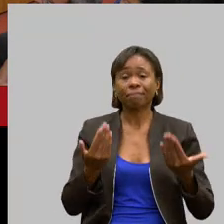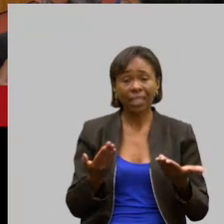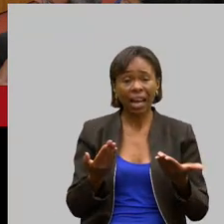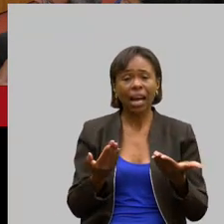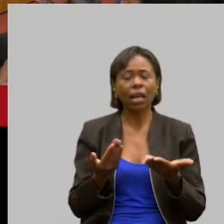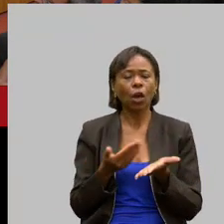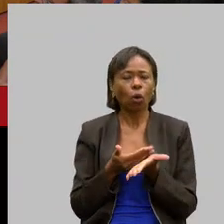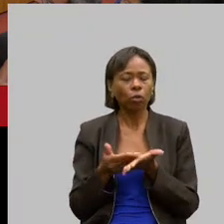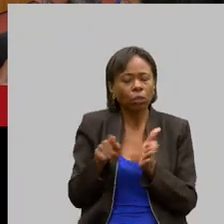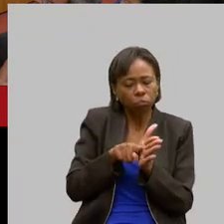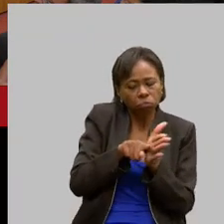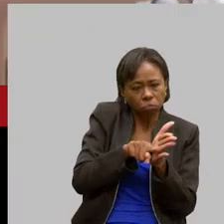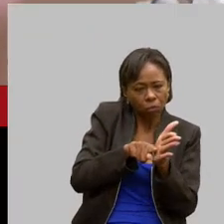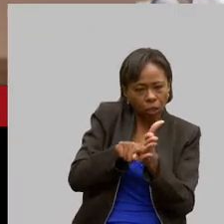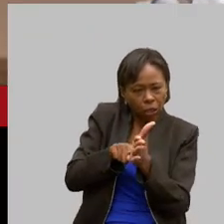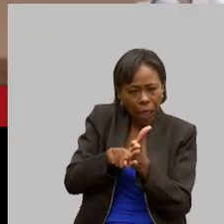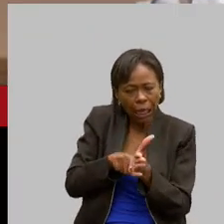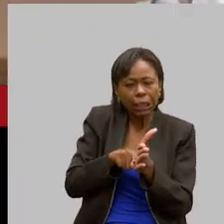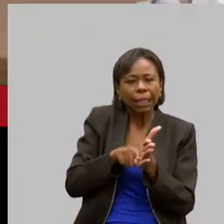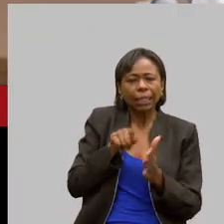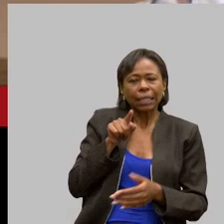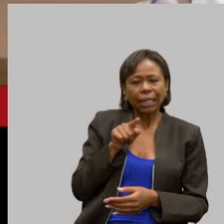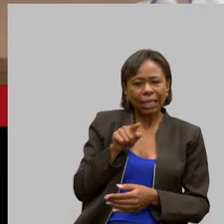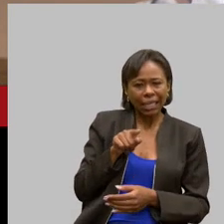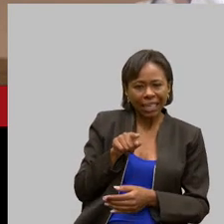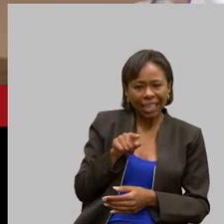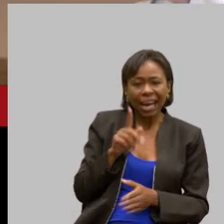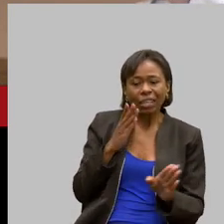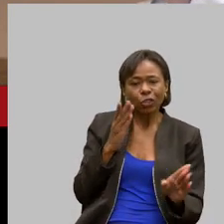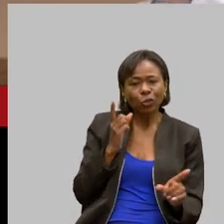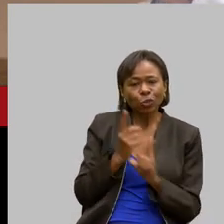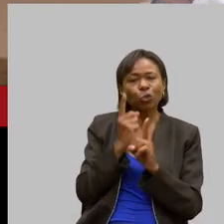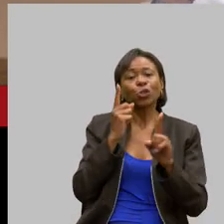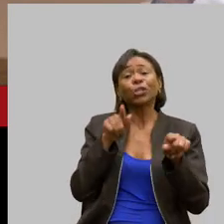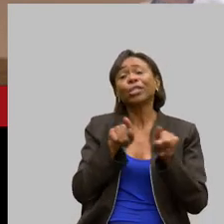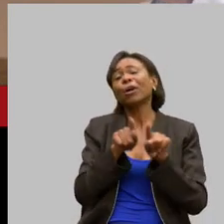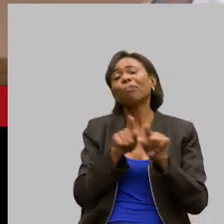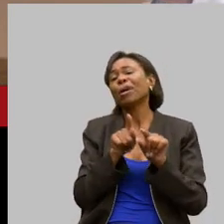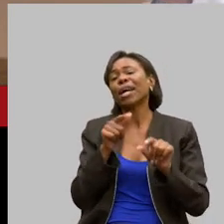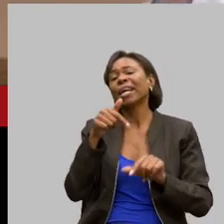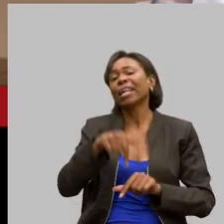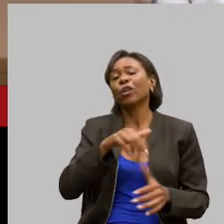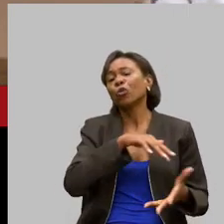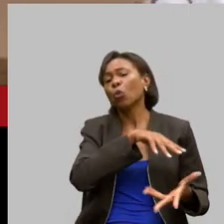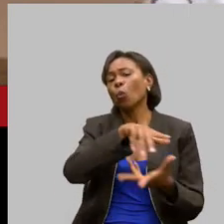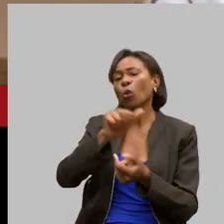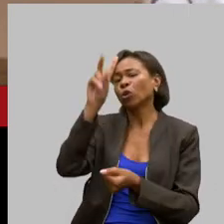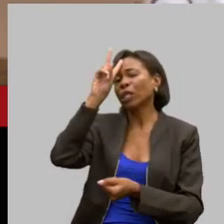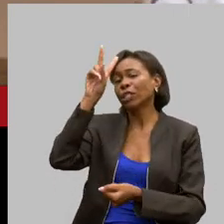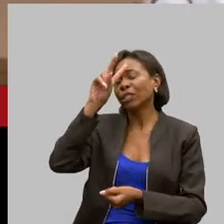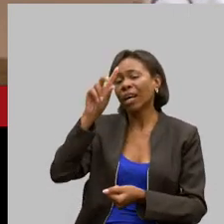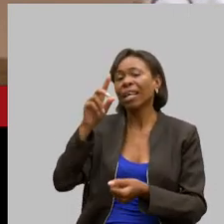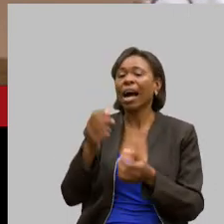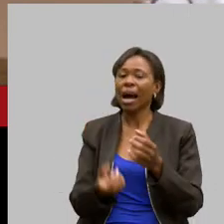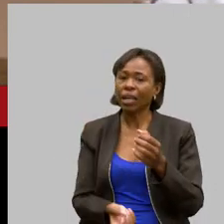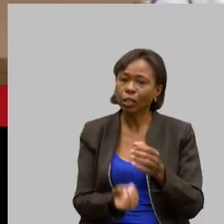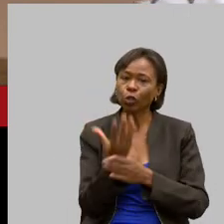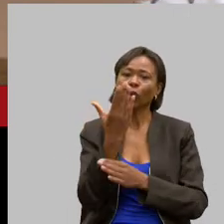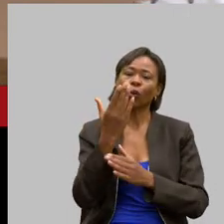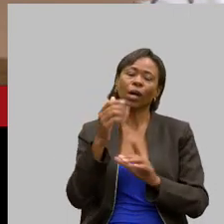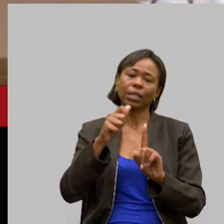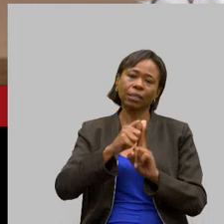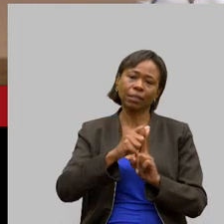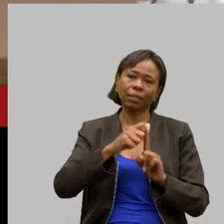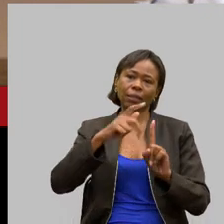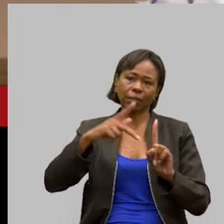caner surge também cravado na nossa história mundial a síndrome de asperge